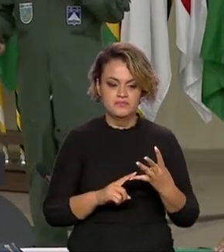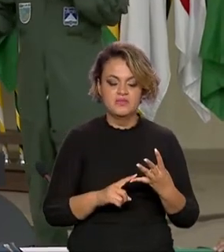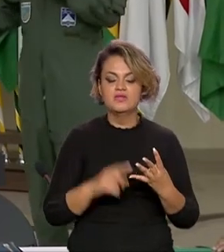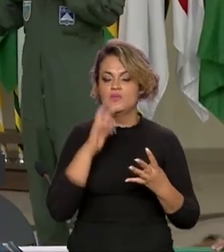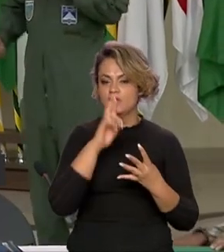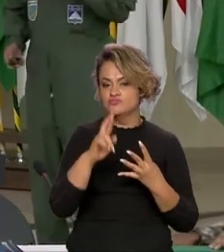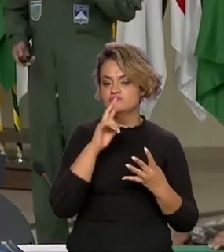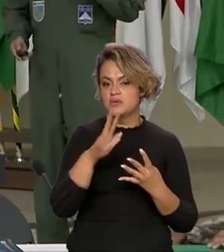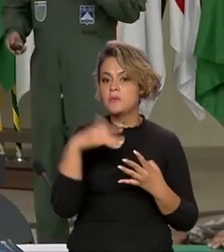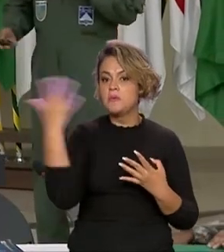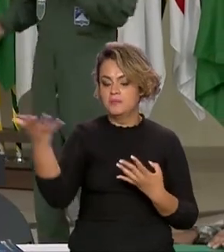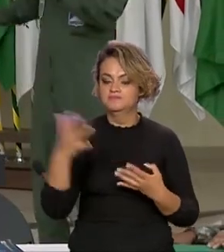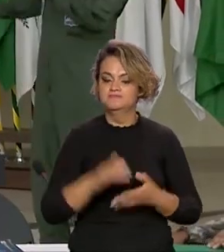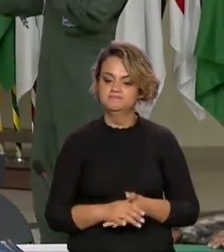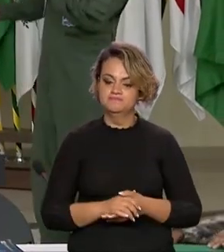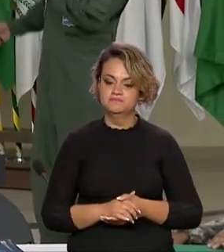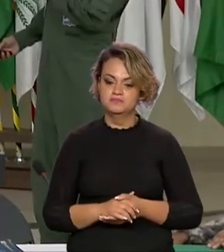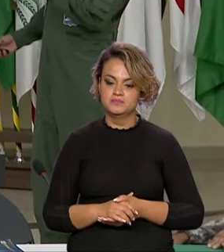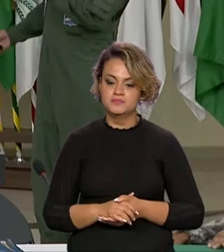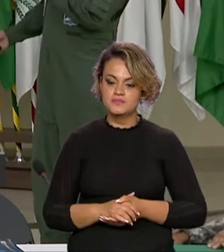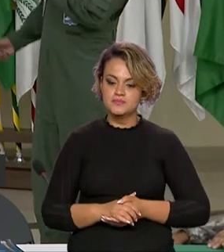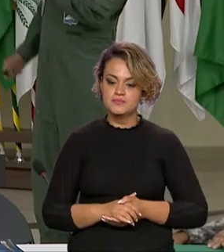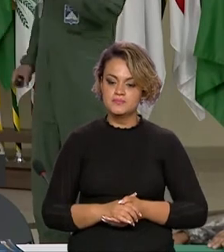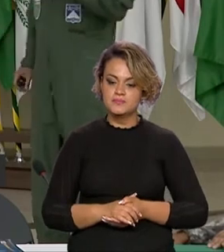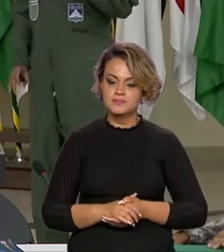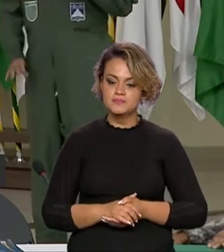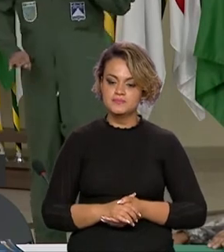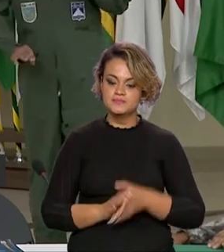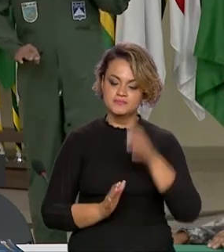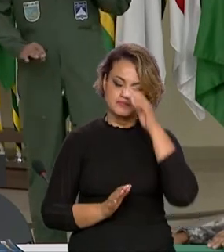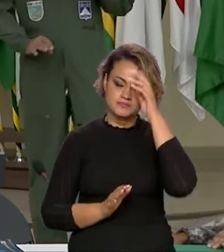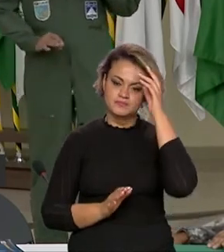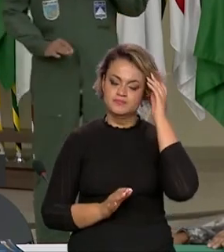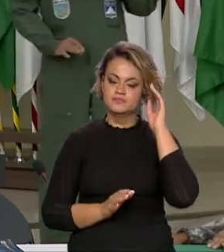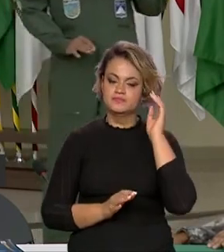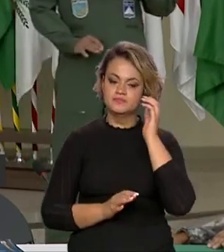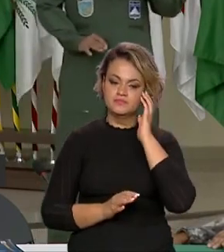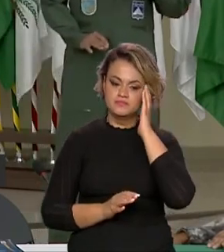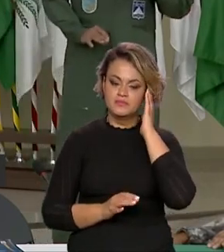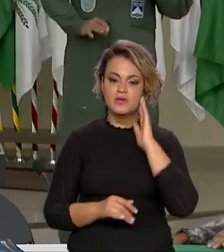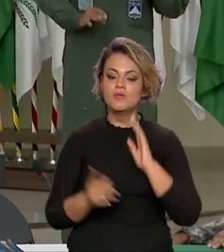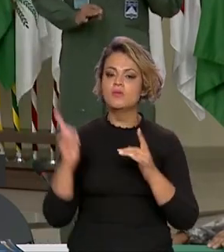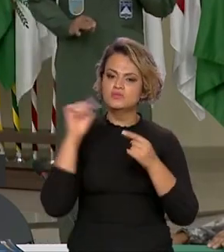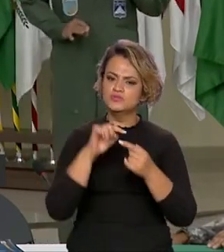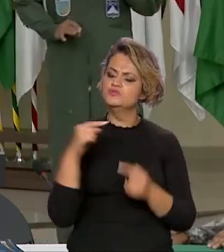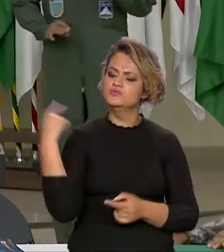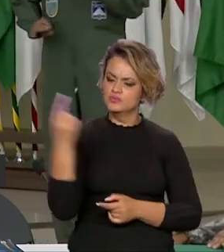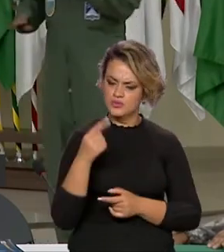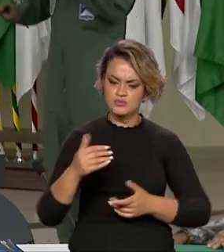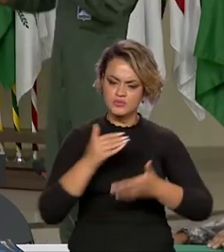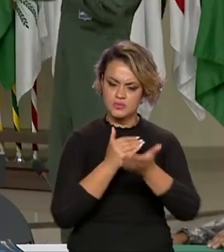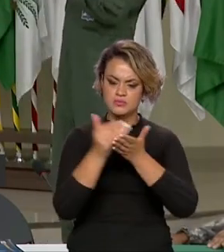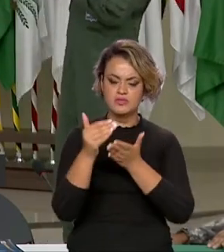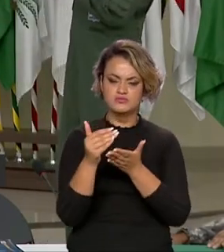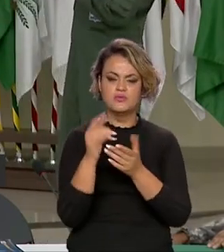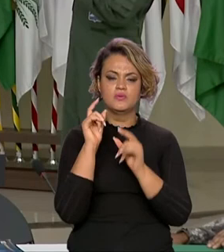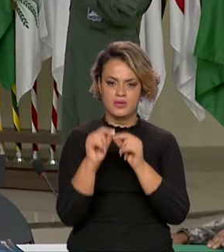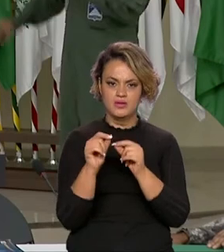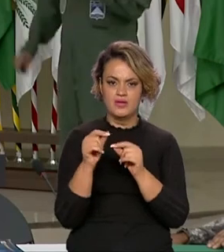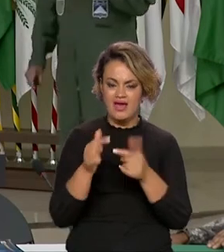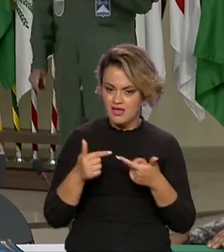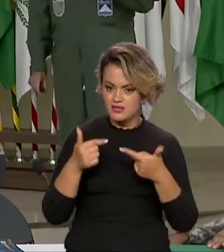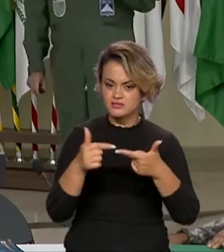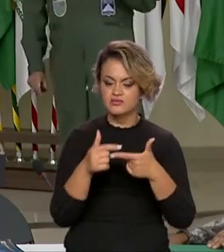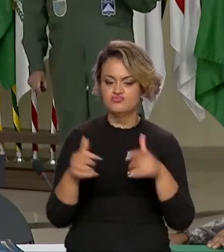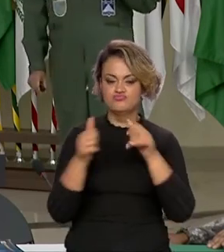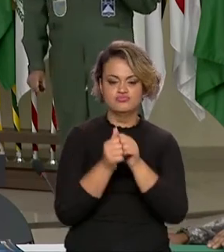alguns resultados parciais. Então, o nosso objetivo desde o início foi